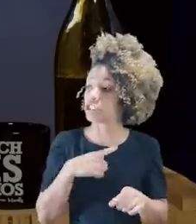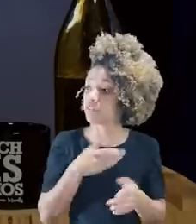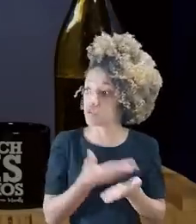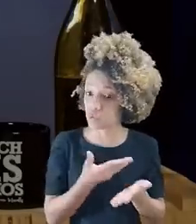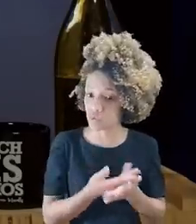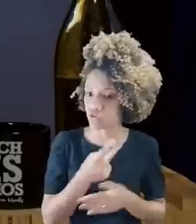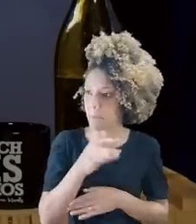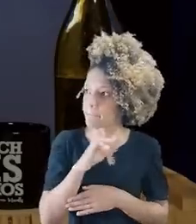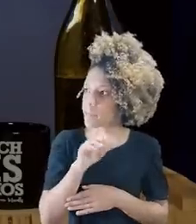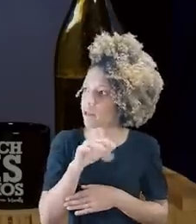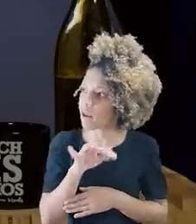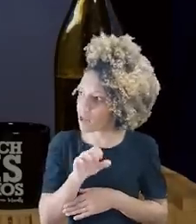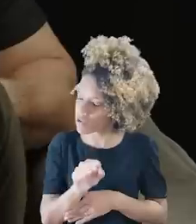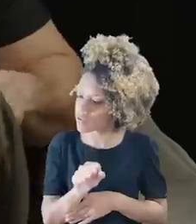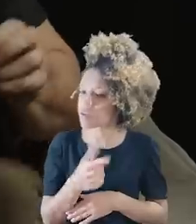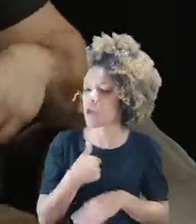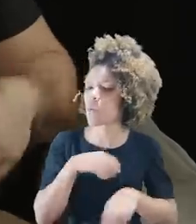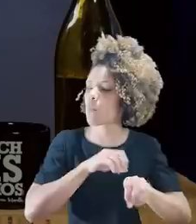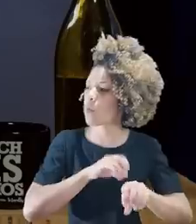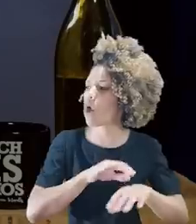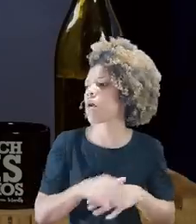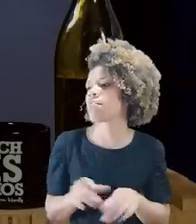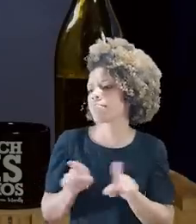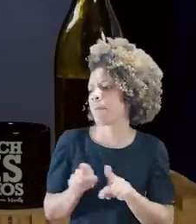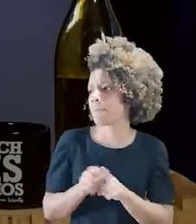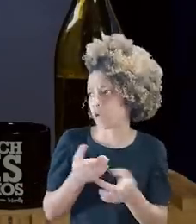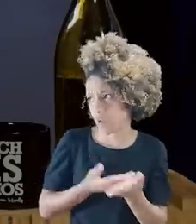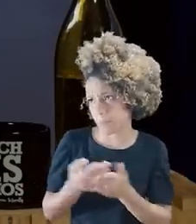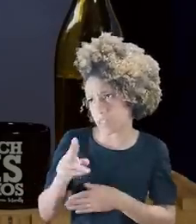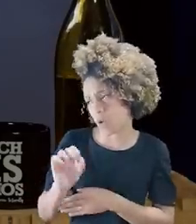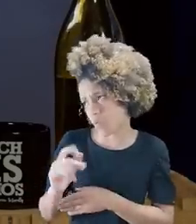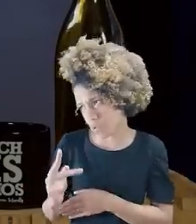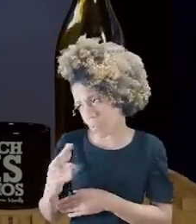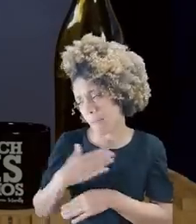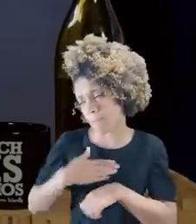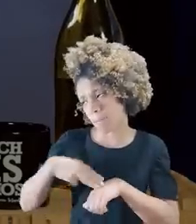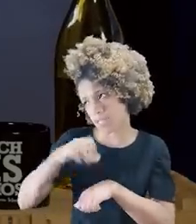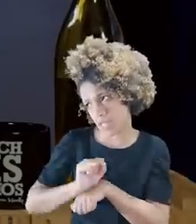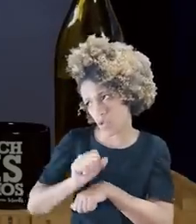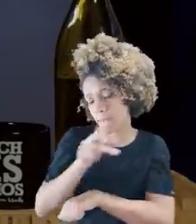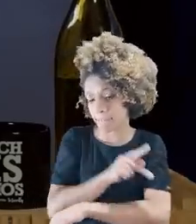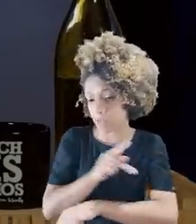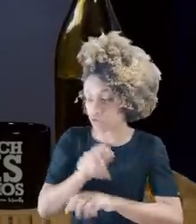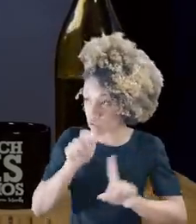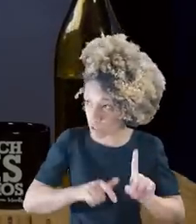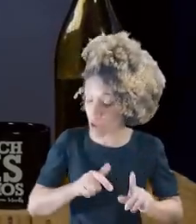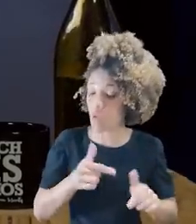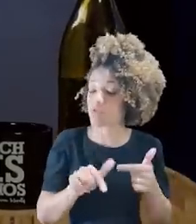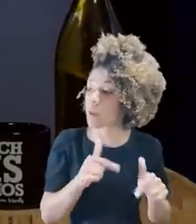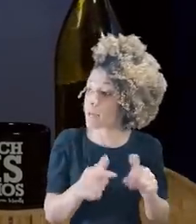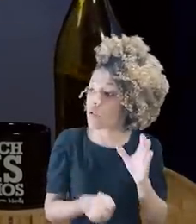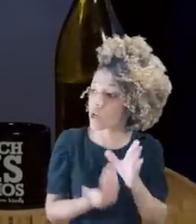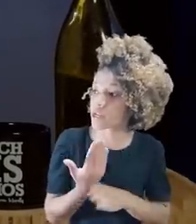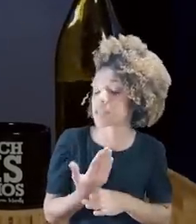cênica de roteiros através do corpo eu faço todo um outro trabalho que para mim hoje que não que não vocês não conseguem ver porque